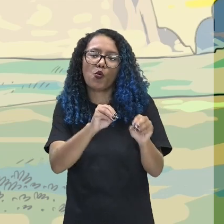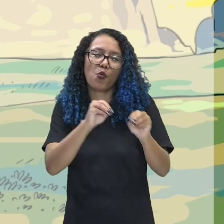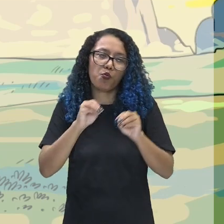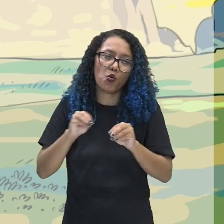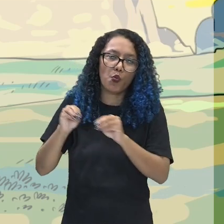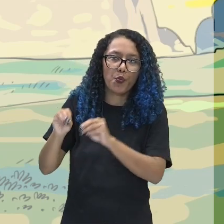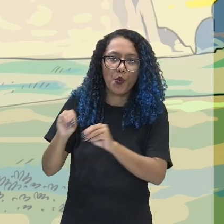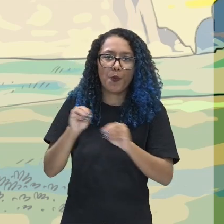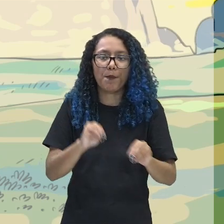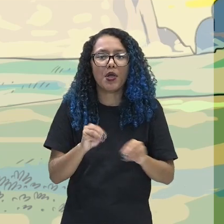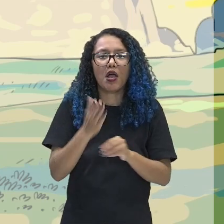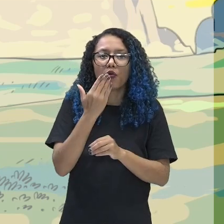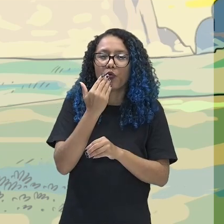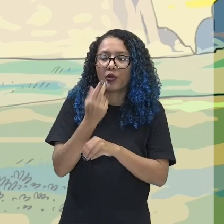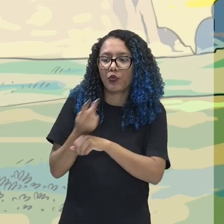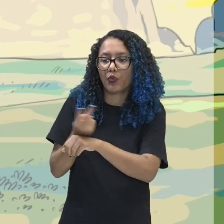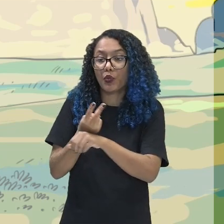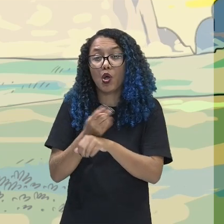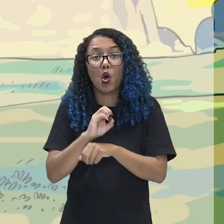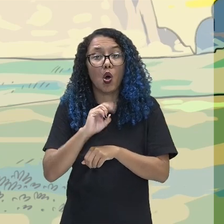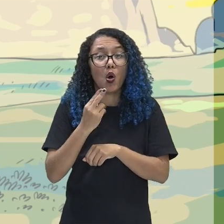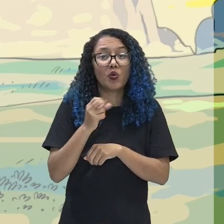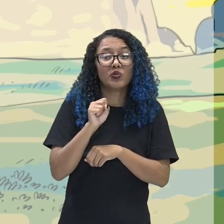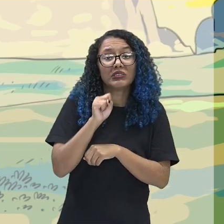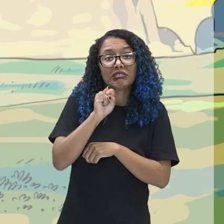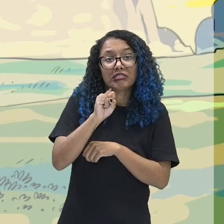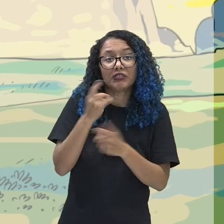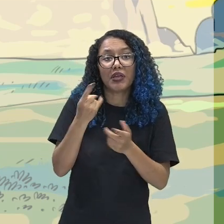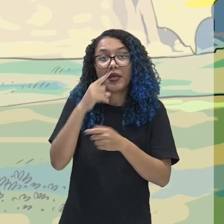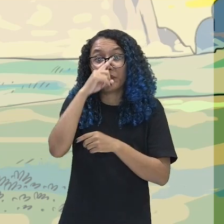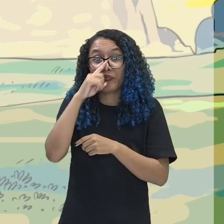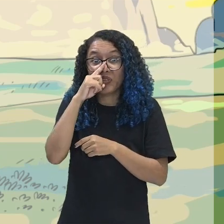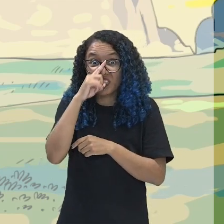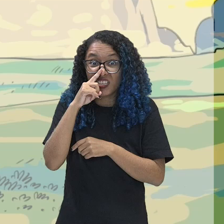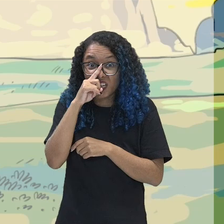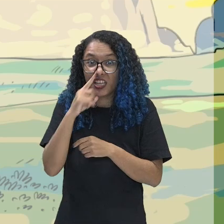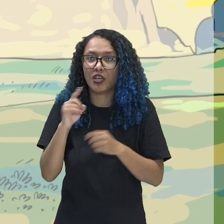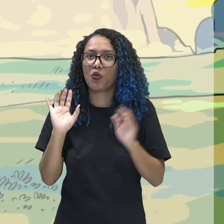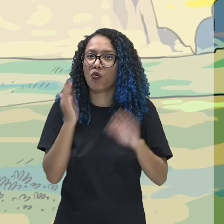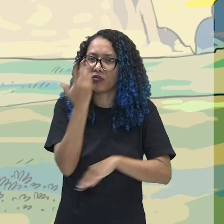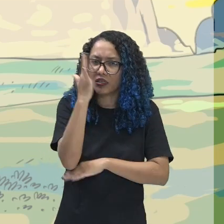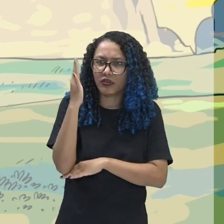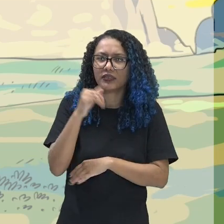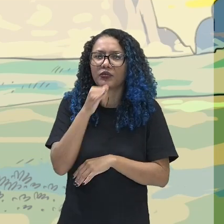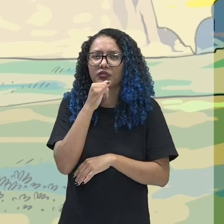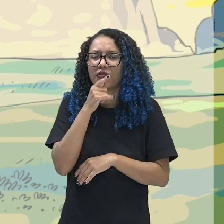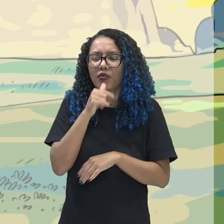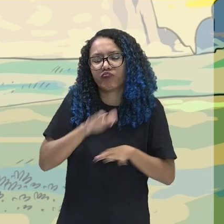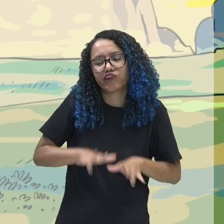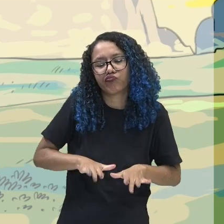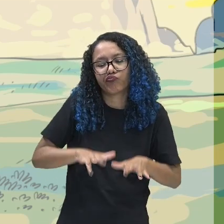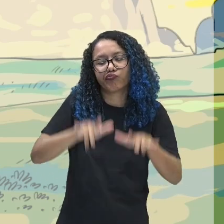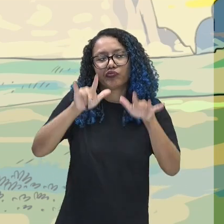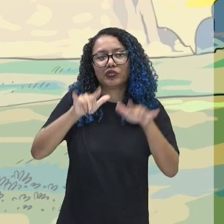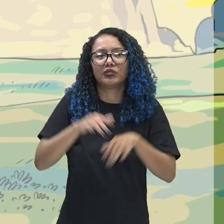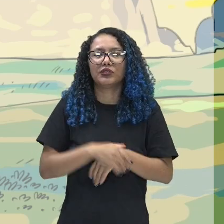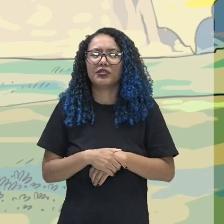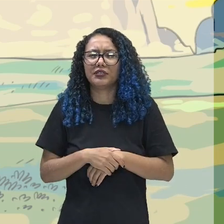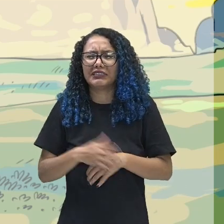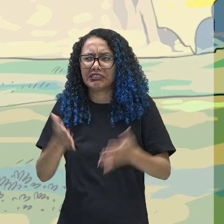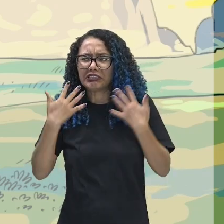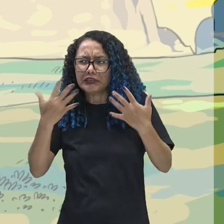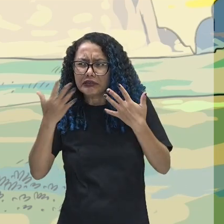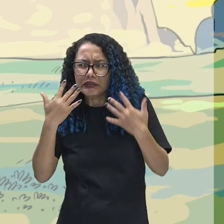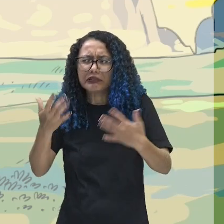conseguir alimentos ou fugir de ameaças naturais, como o caso de inundações, excesso de frio ou de calor, entre